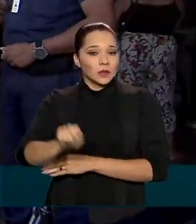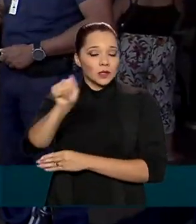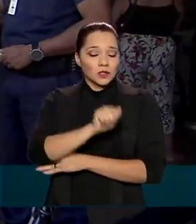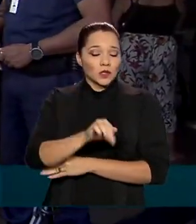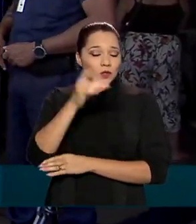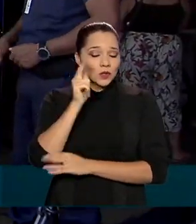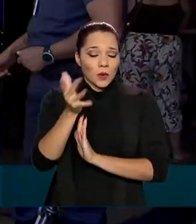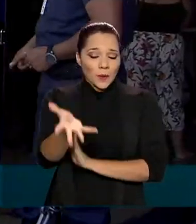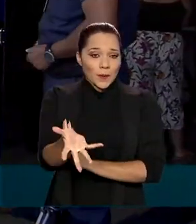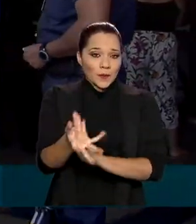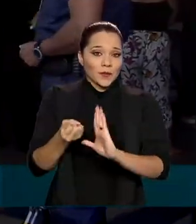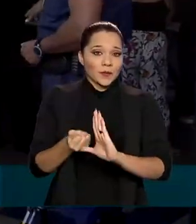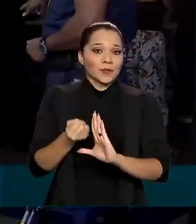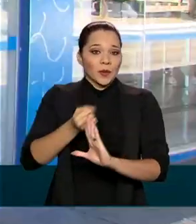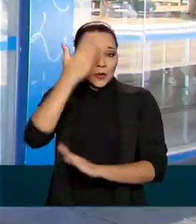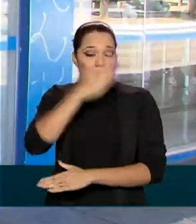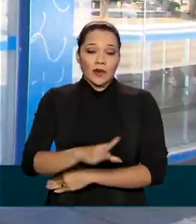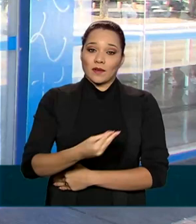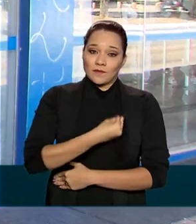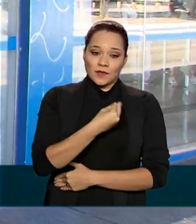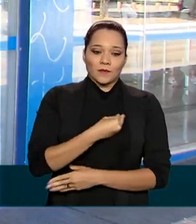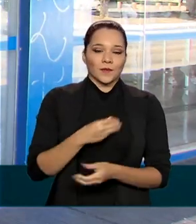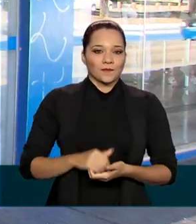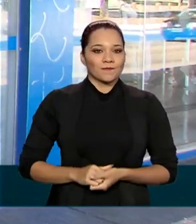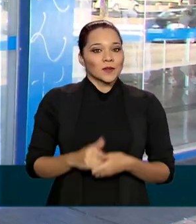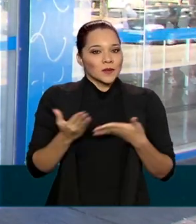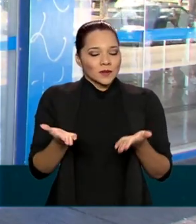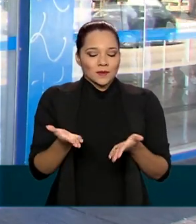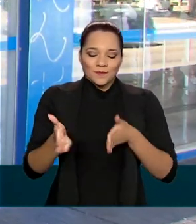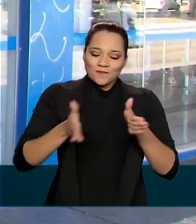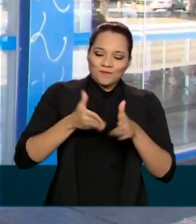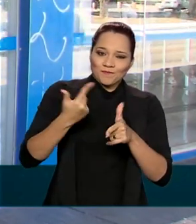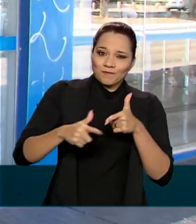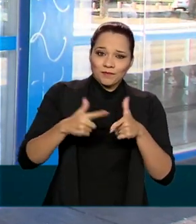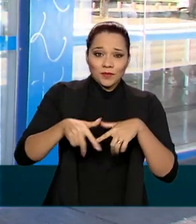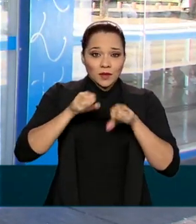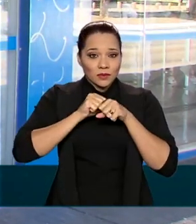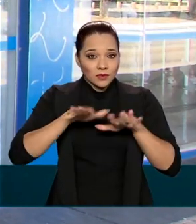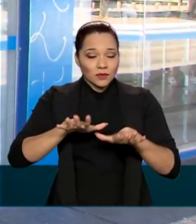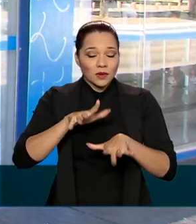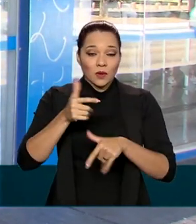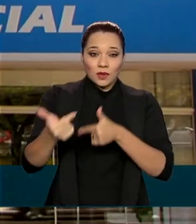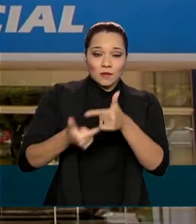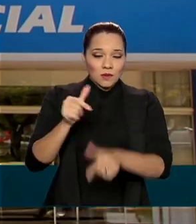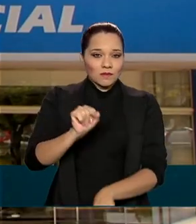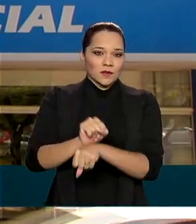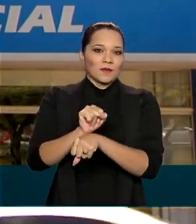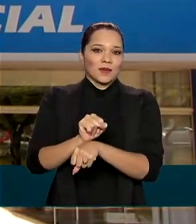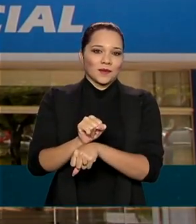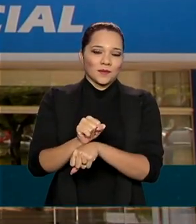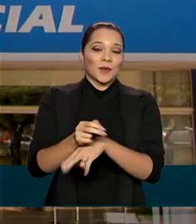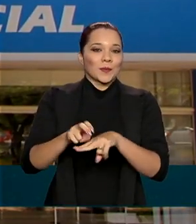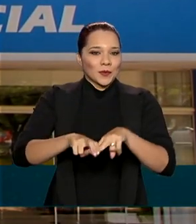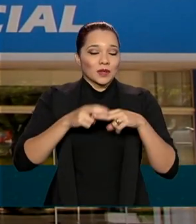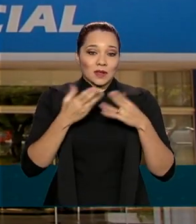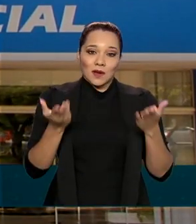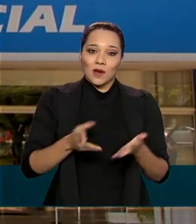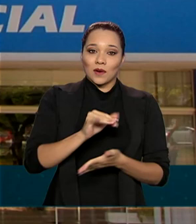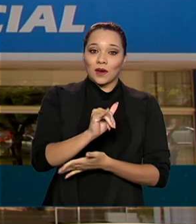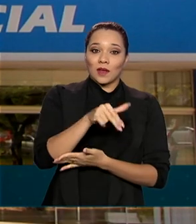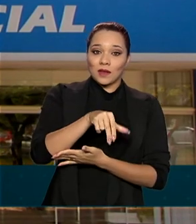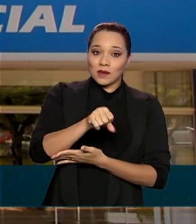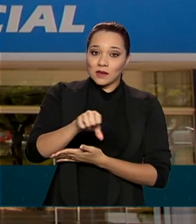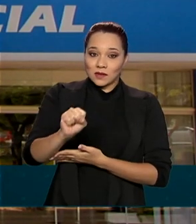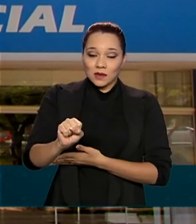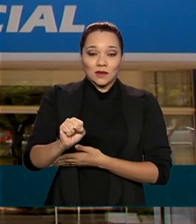recebem, que estão vivos. Por causa da pandemia, o serviço foi suspenso. Por isso, o INSS